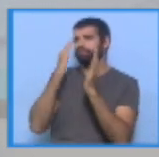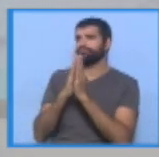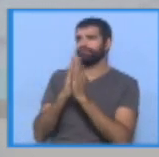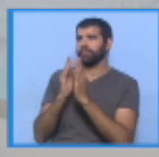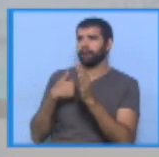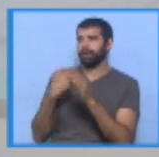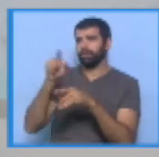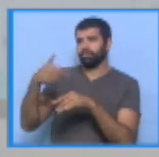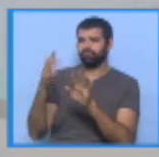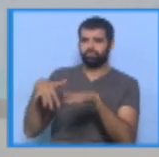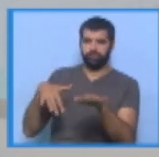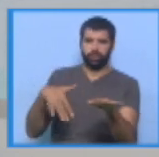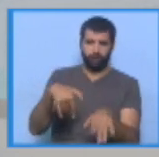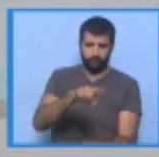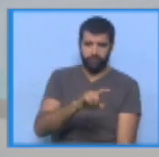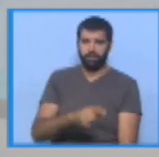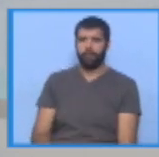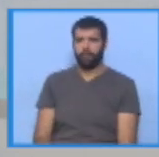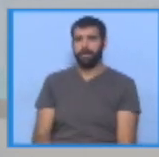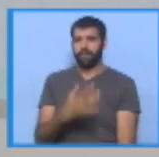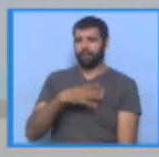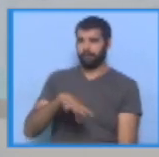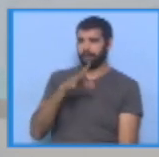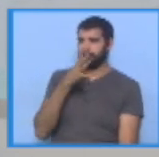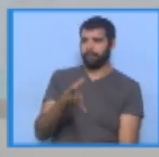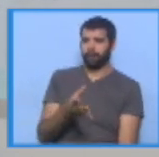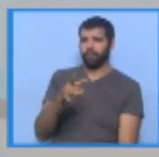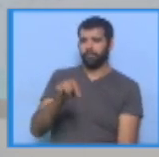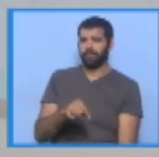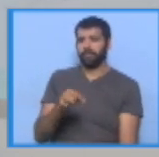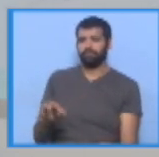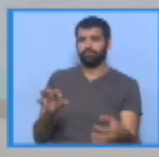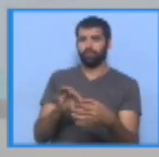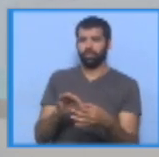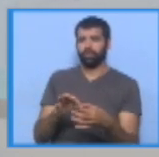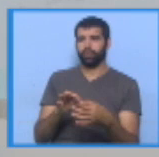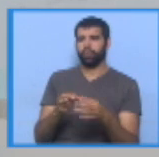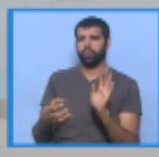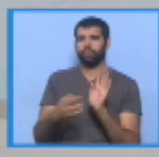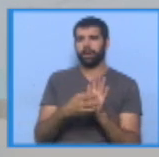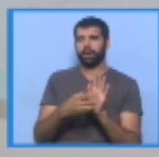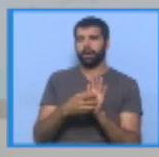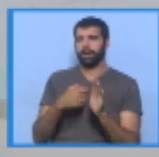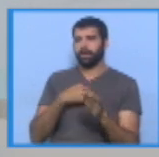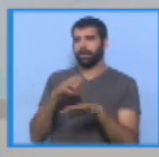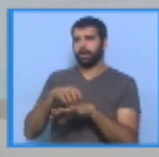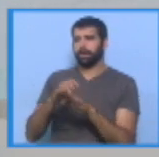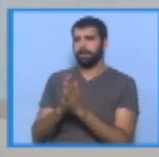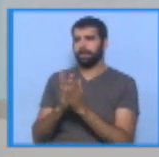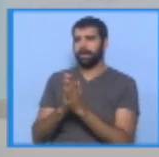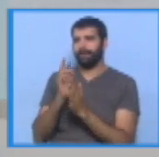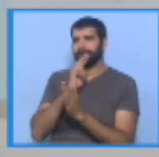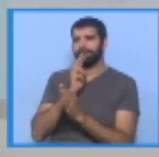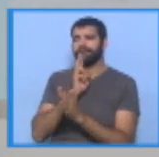na procissão e que, permitam-me que diga, tem uma afinidade com a imagem que está na Capelinha das Aparições em Fátima,